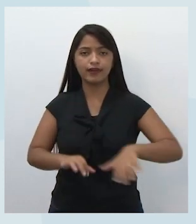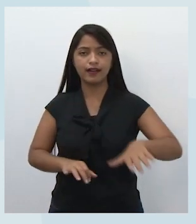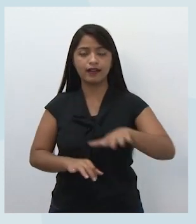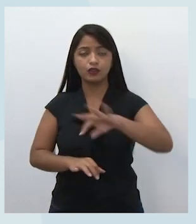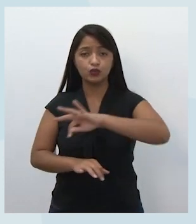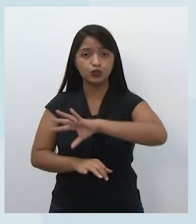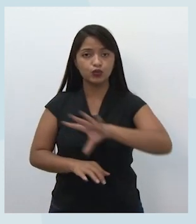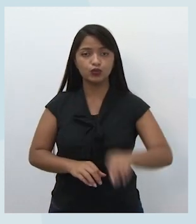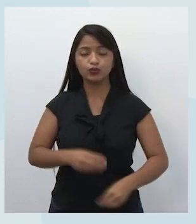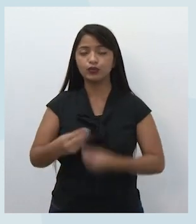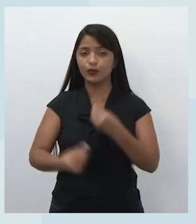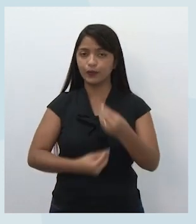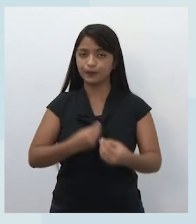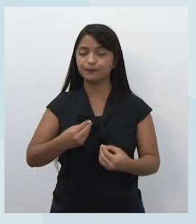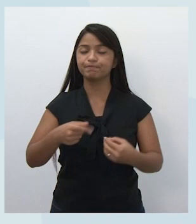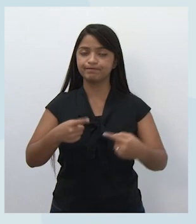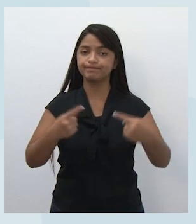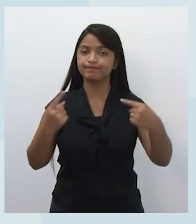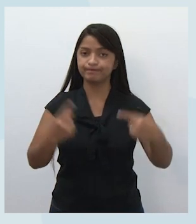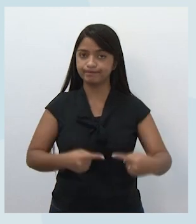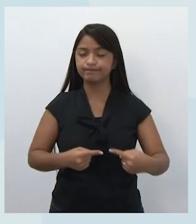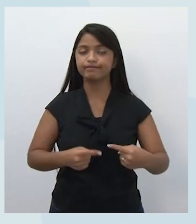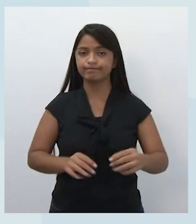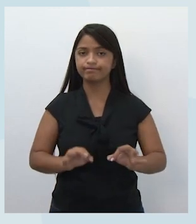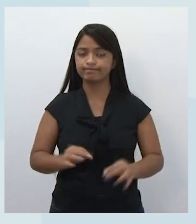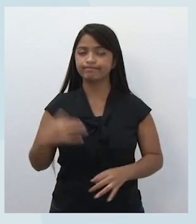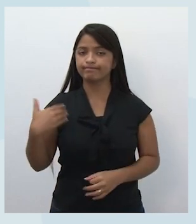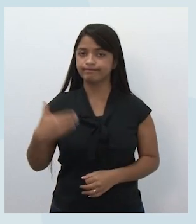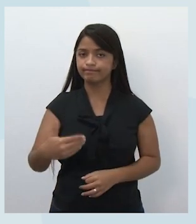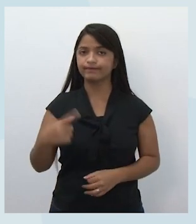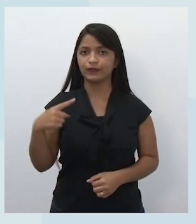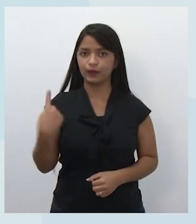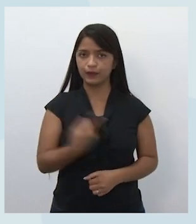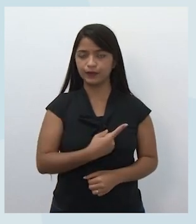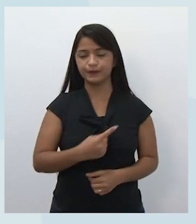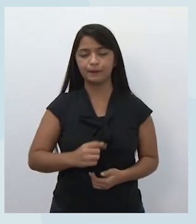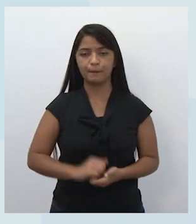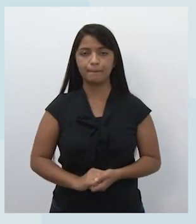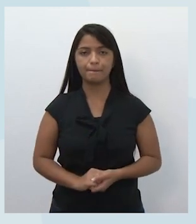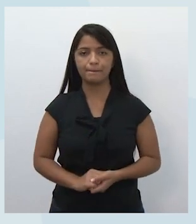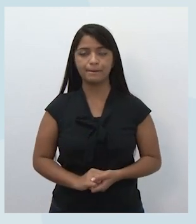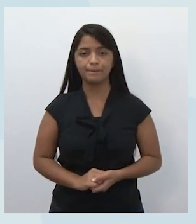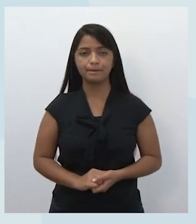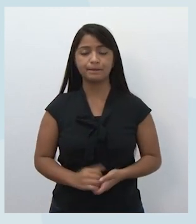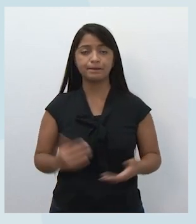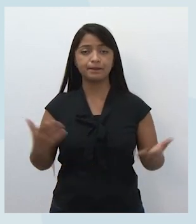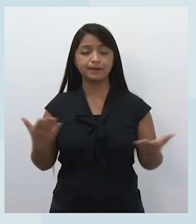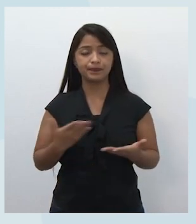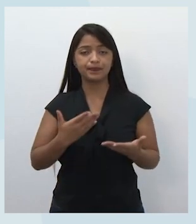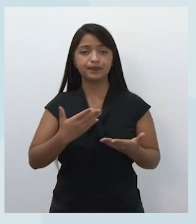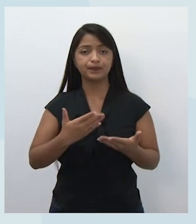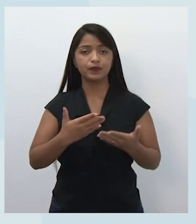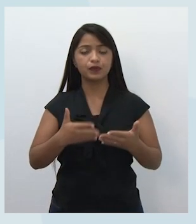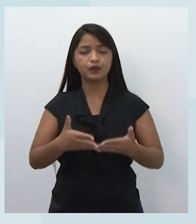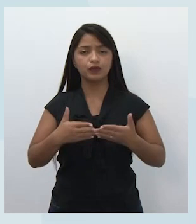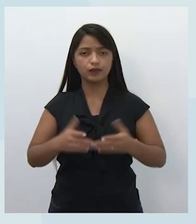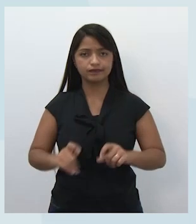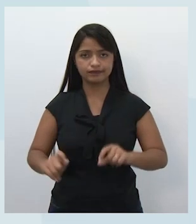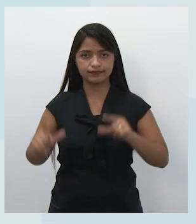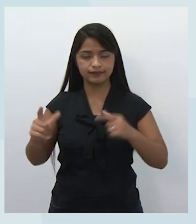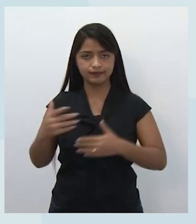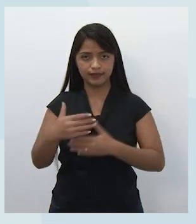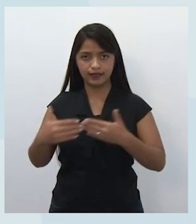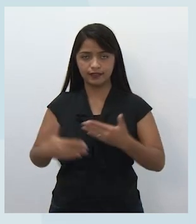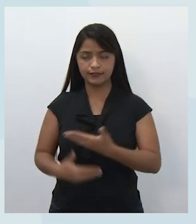né? Isso é um desafio que é constante para todos nós, tá? Eu vou pedir para que passem o próximo slide, por